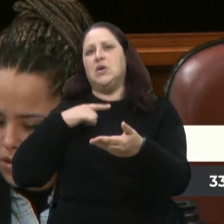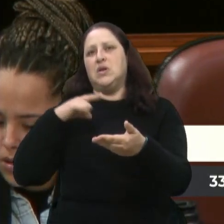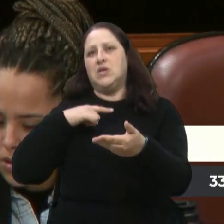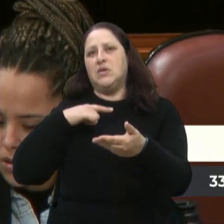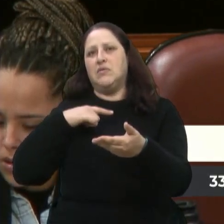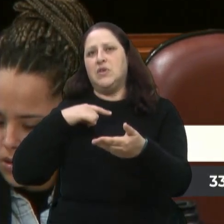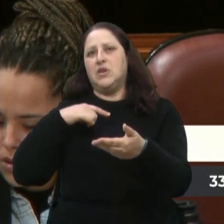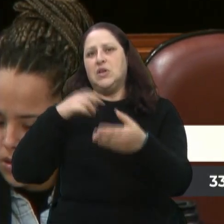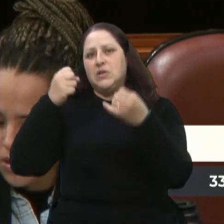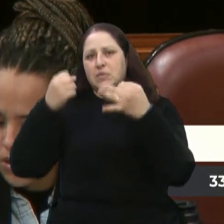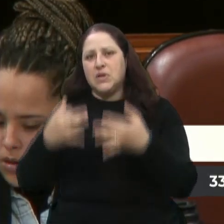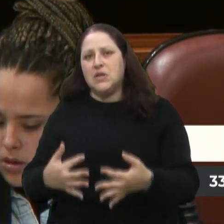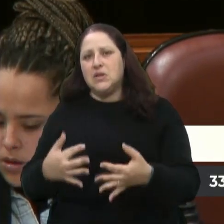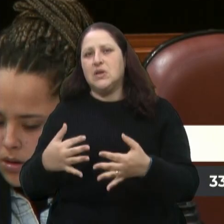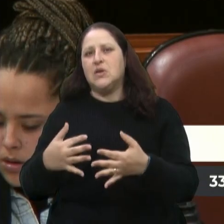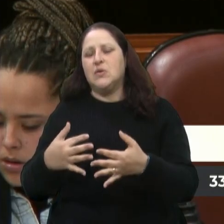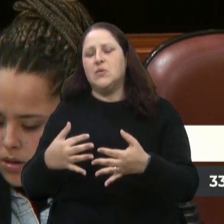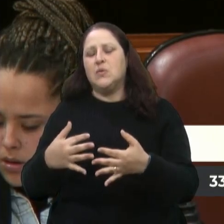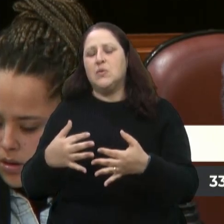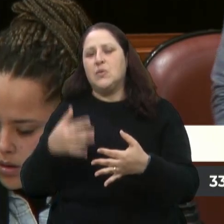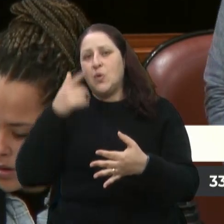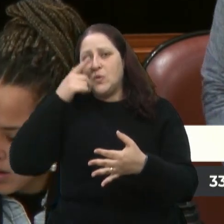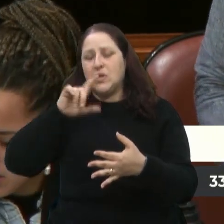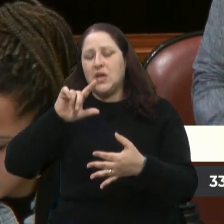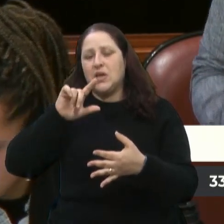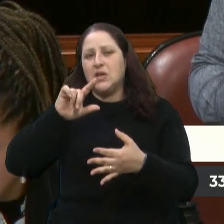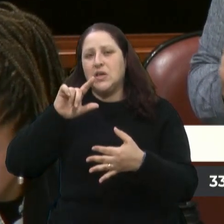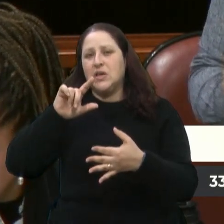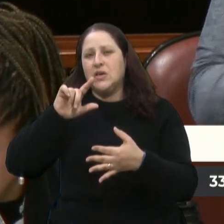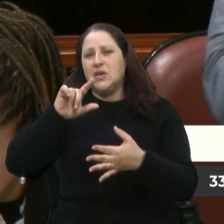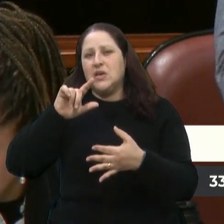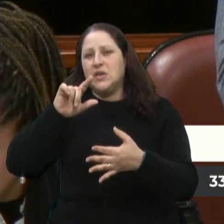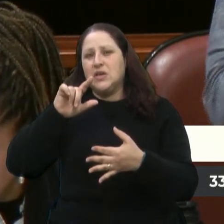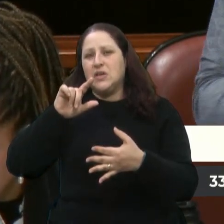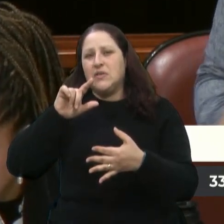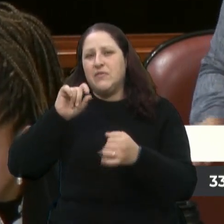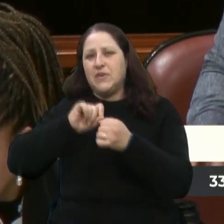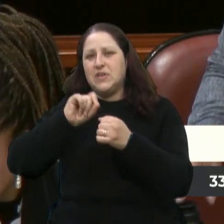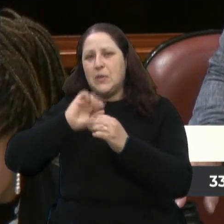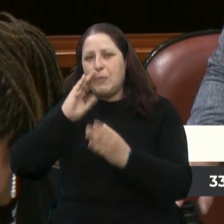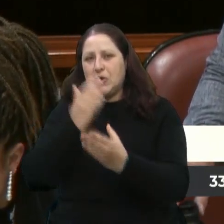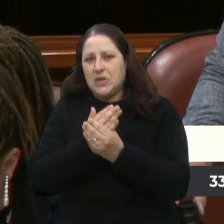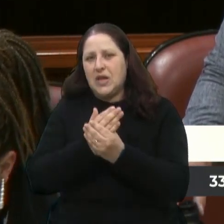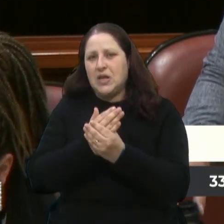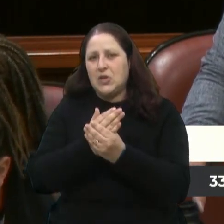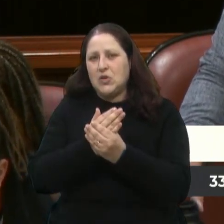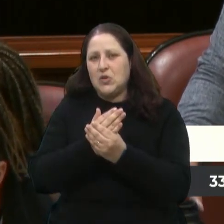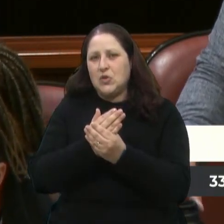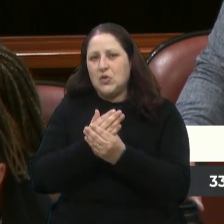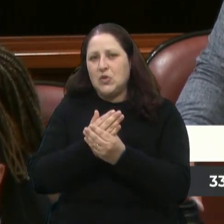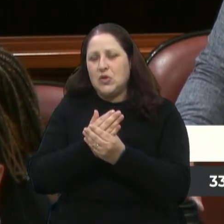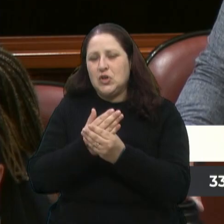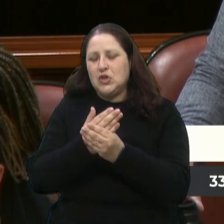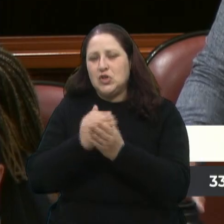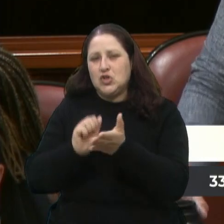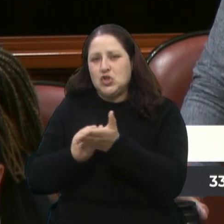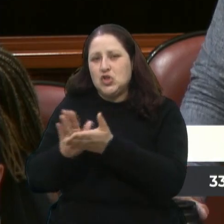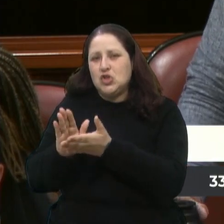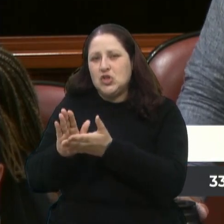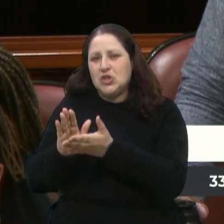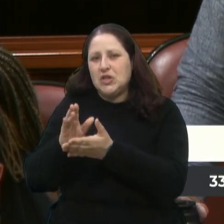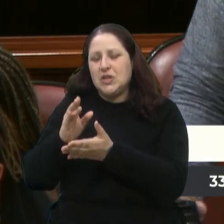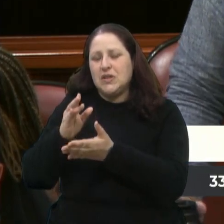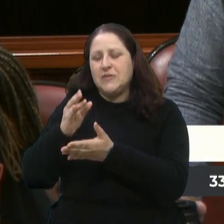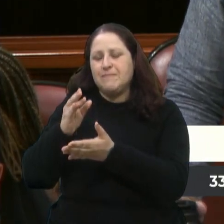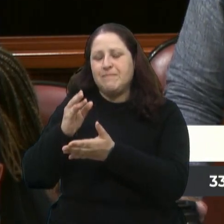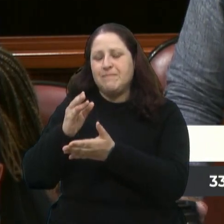fundamentou o processo de impeachment. Lógico, falando da questão do PROCON, que eu acho que era que o senhor se